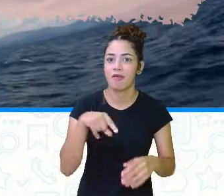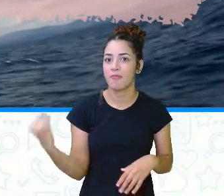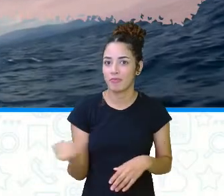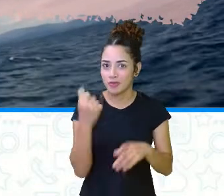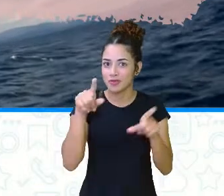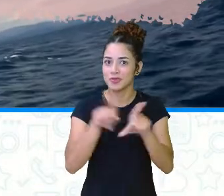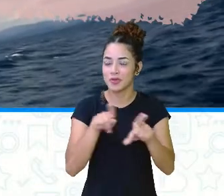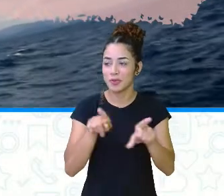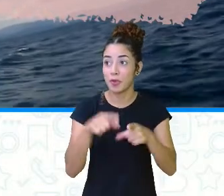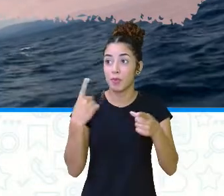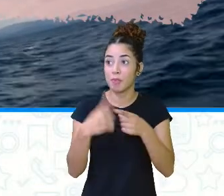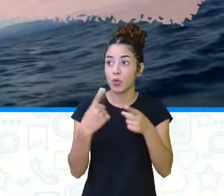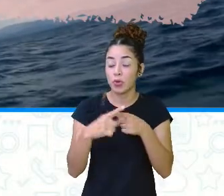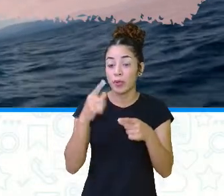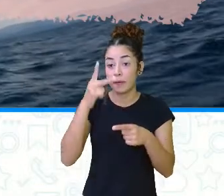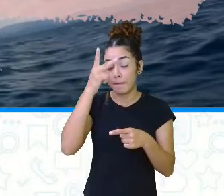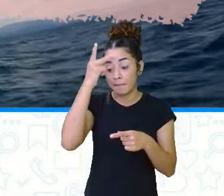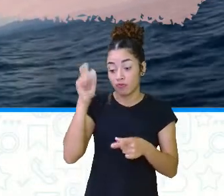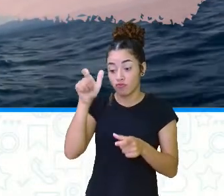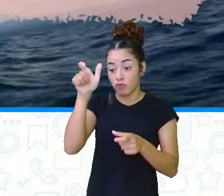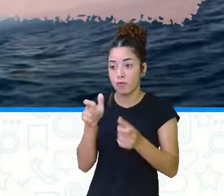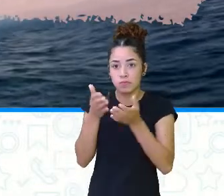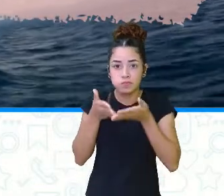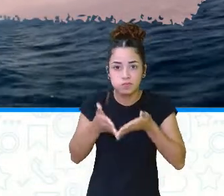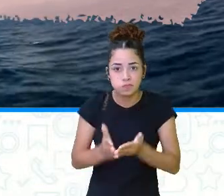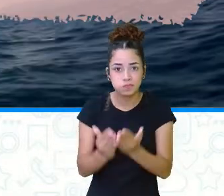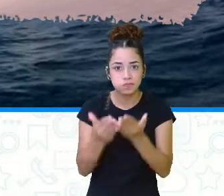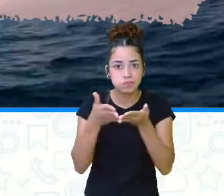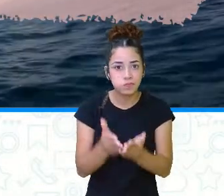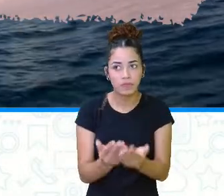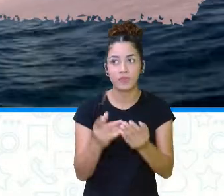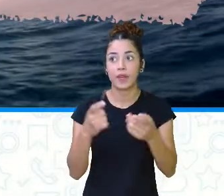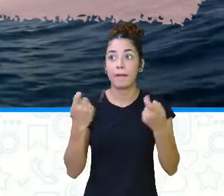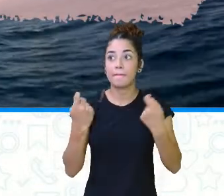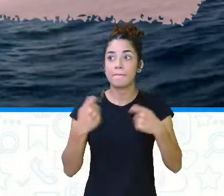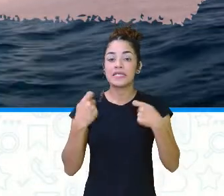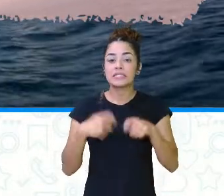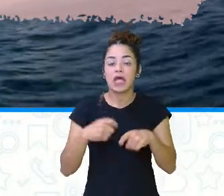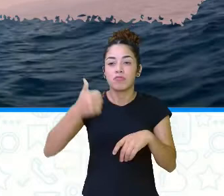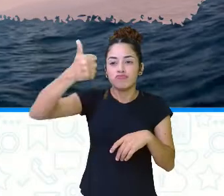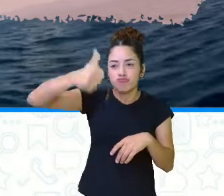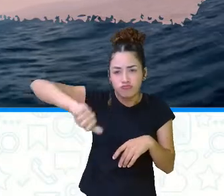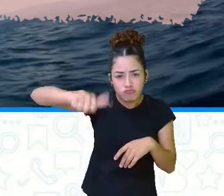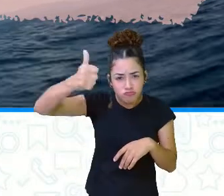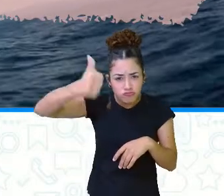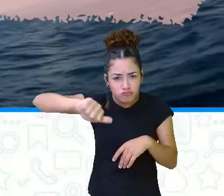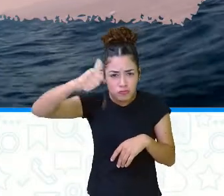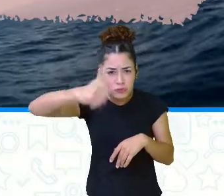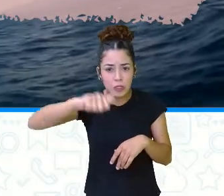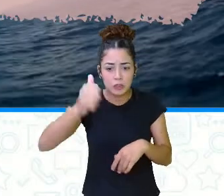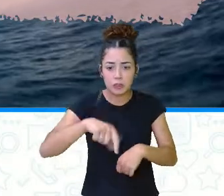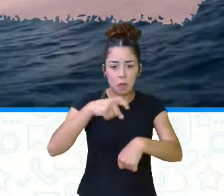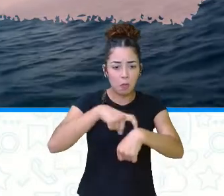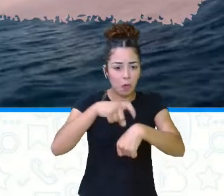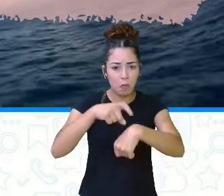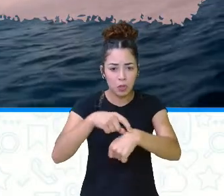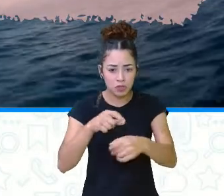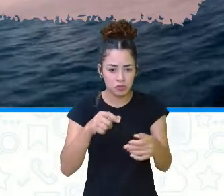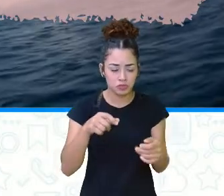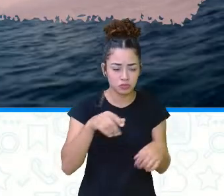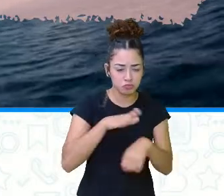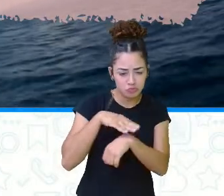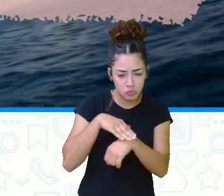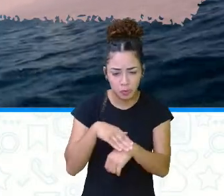Porque, olha, o velejador deve agir como um verdadeiro computador de bordo. Ele deve analisar ali, ó, diversos momentos externos